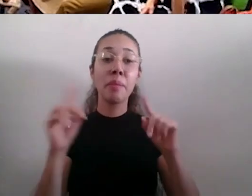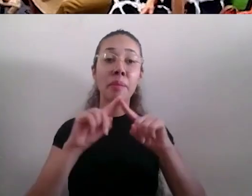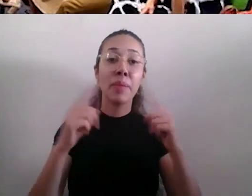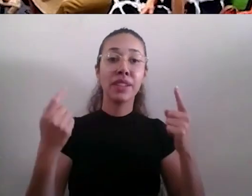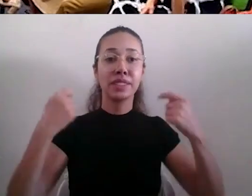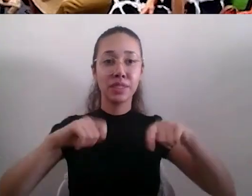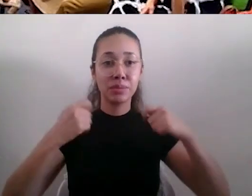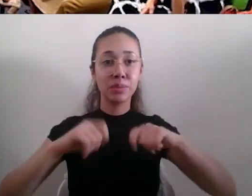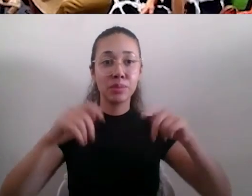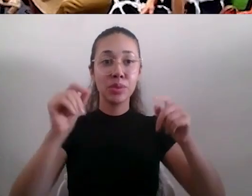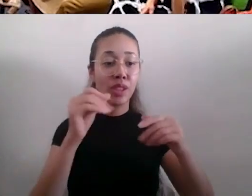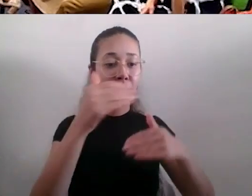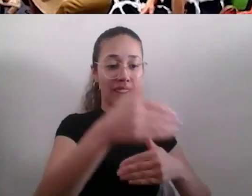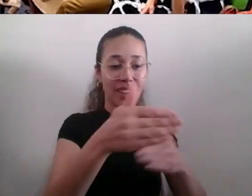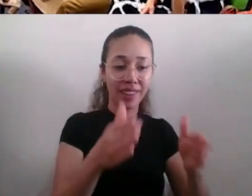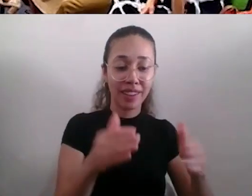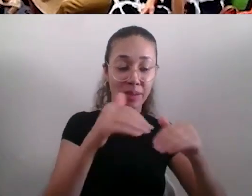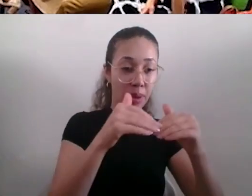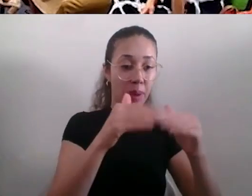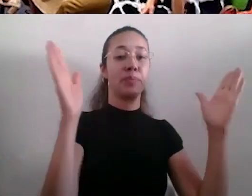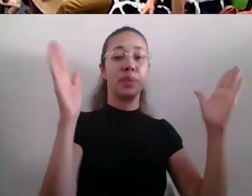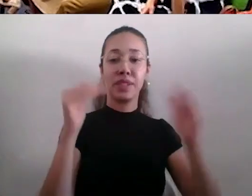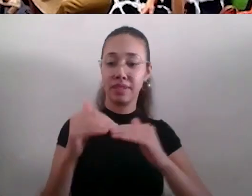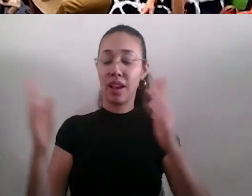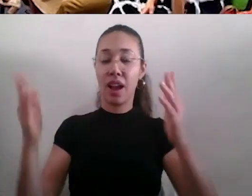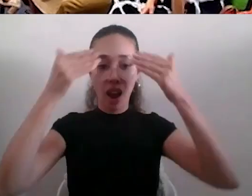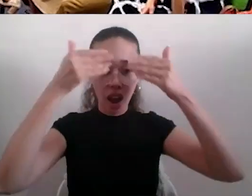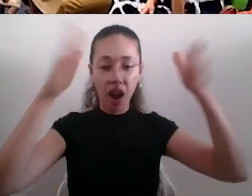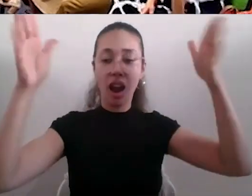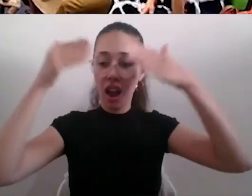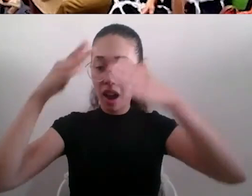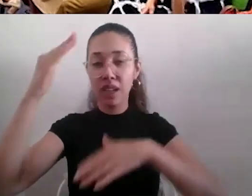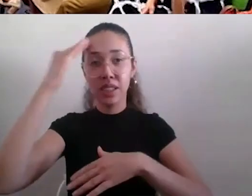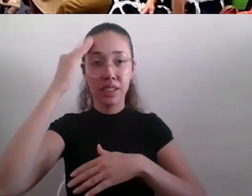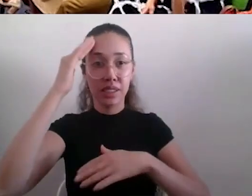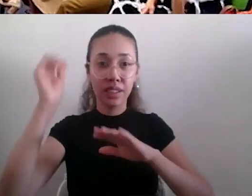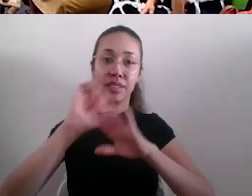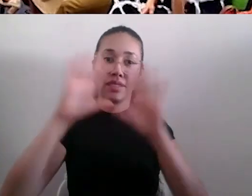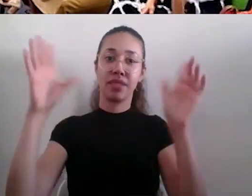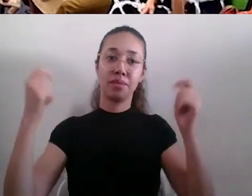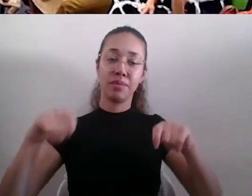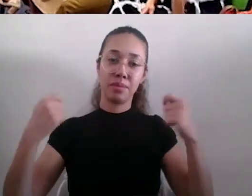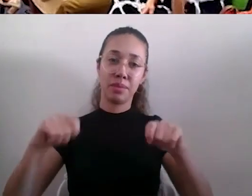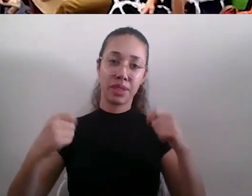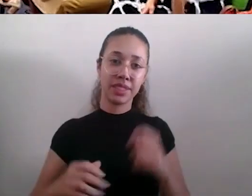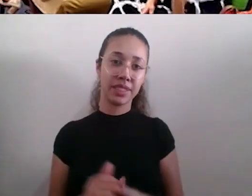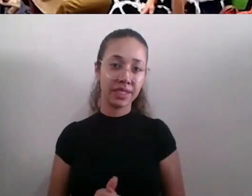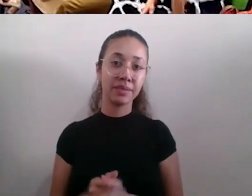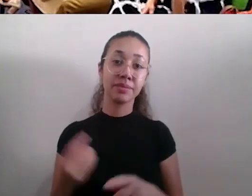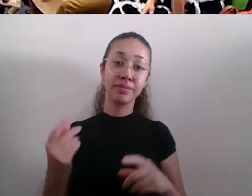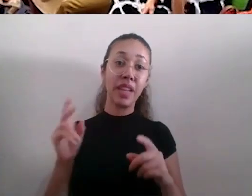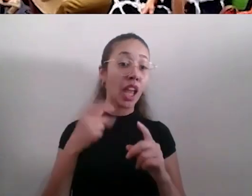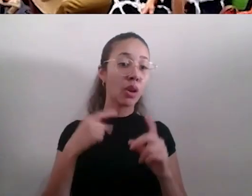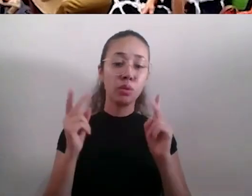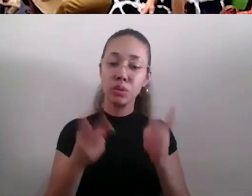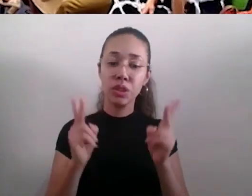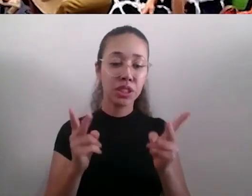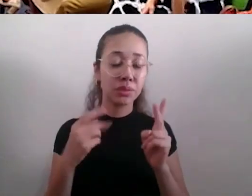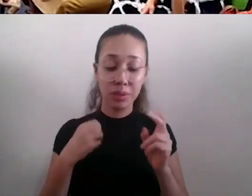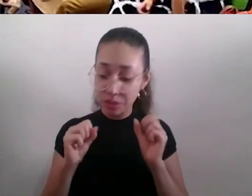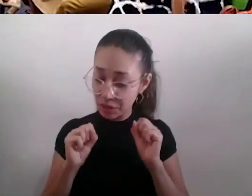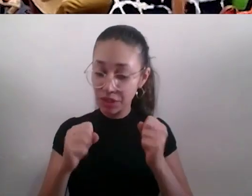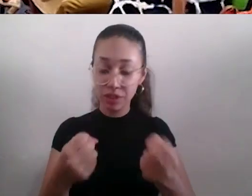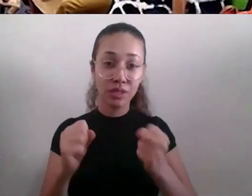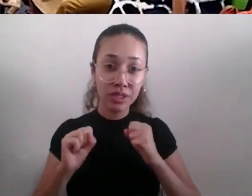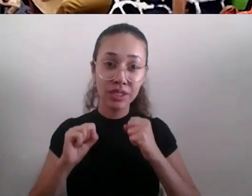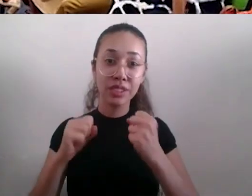essas caixas pretas. Eu sempre que eu posso, eu tento abrir a caixa preta no